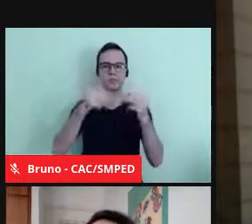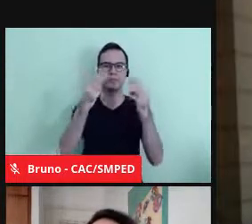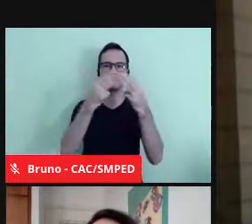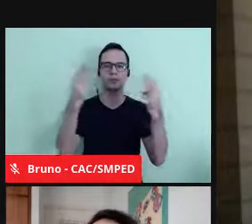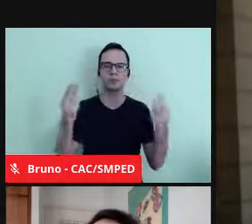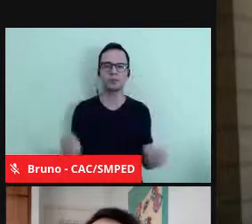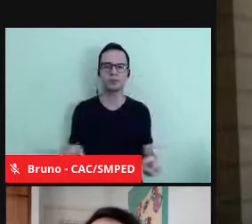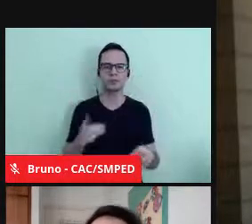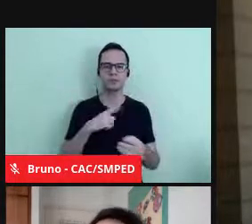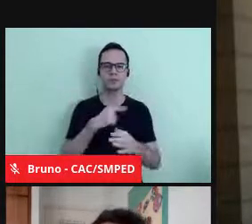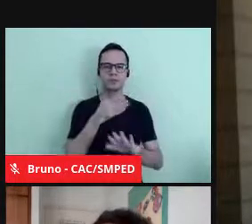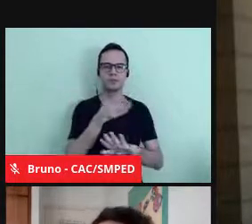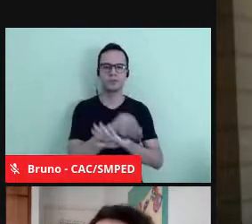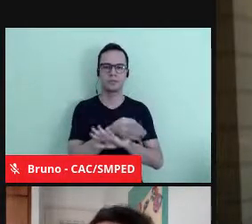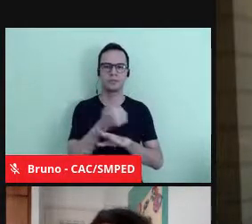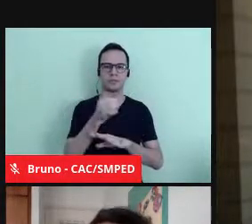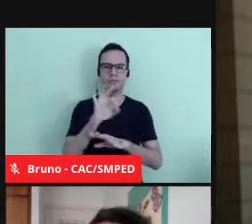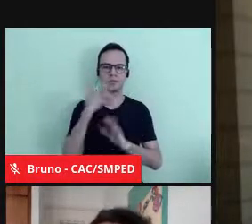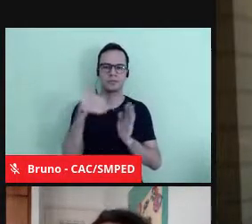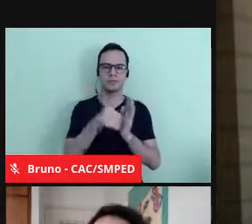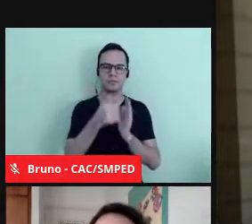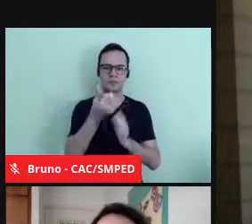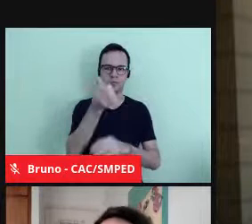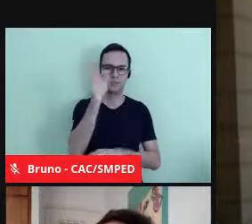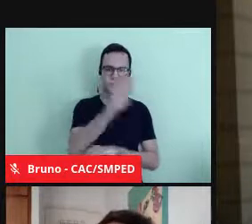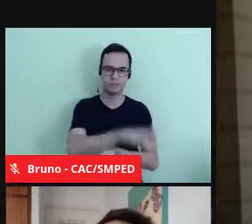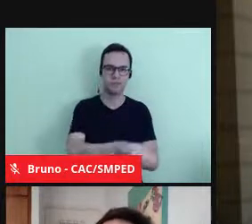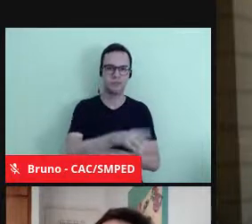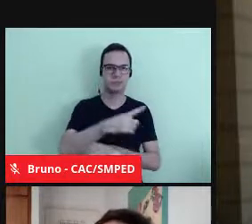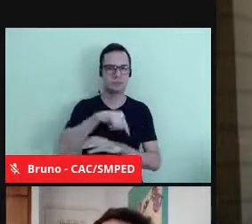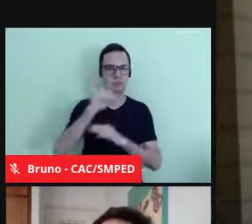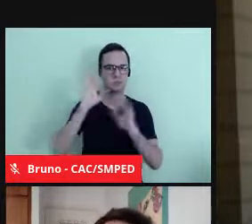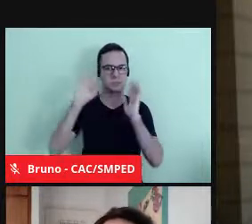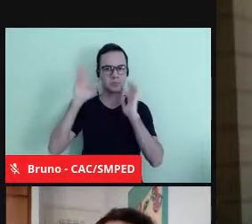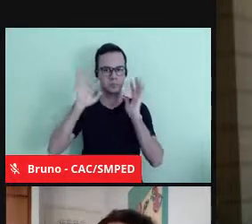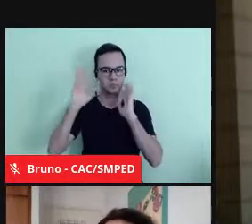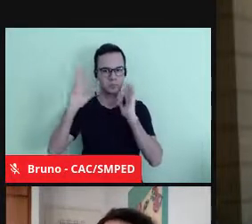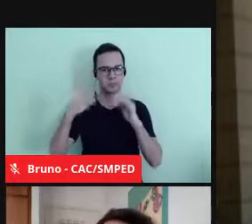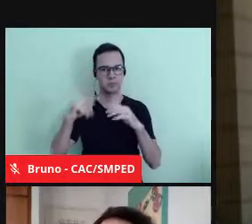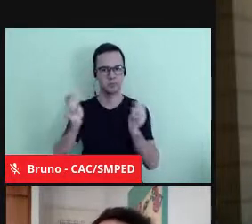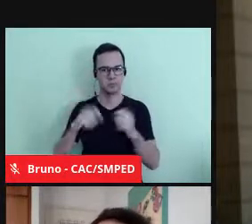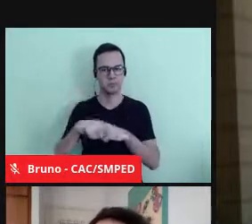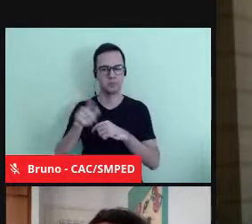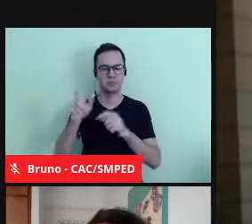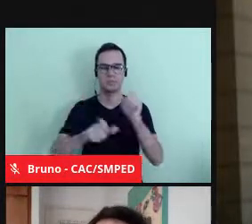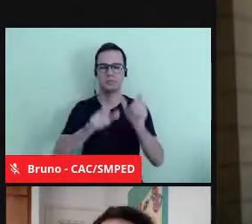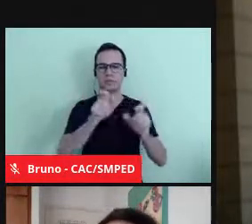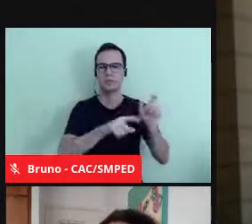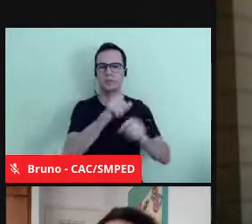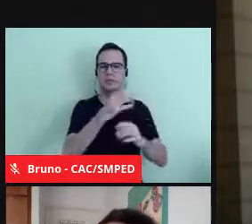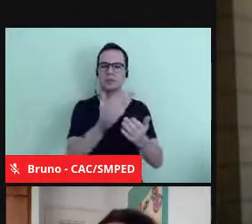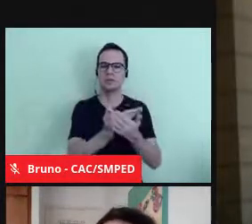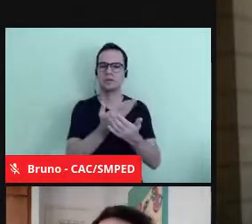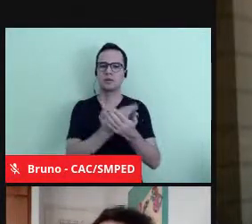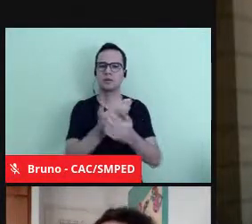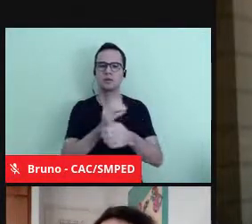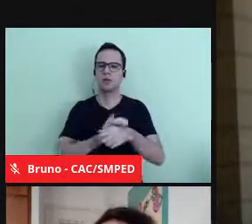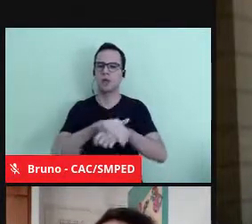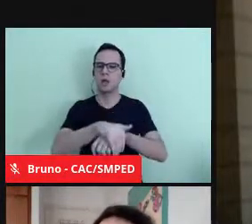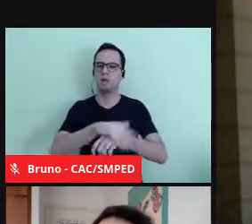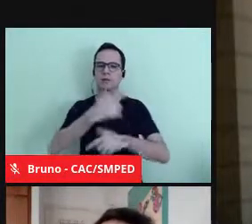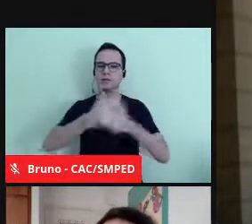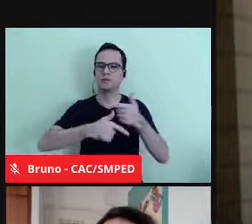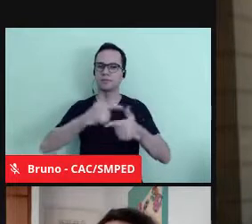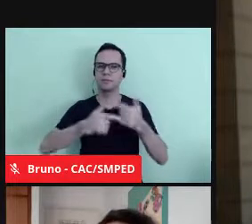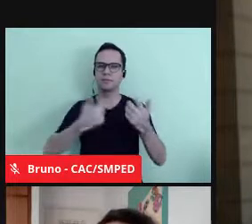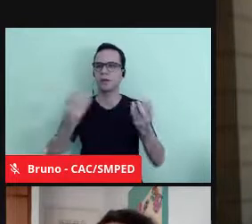eles têm um acesso das 10 às 6 da tarde, por exemplo, como a gente pensa para uma galera que está estudando à noite, que trabalha o dia inteiro e estuda à